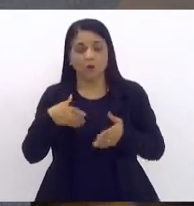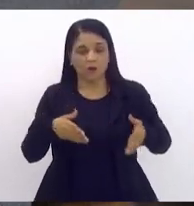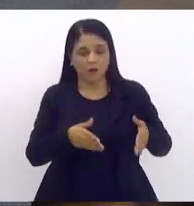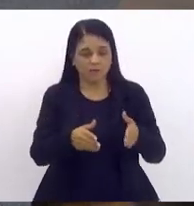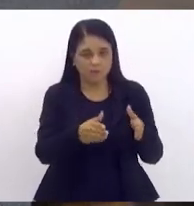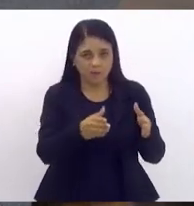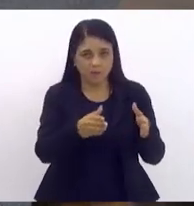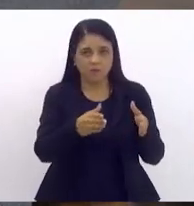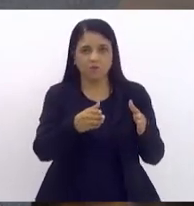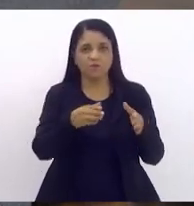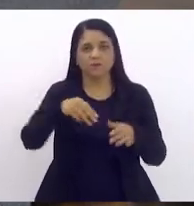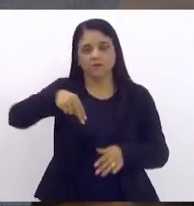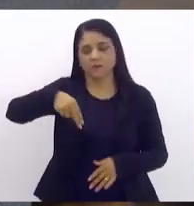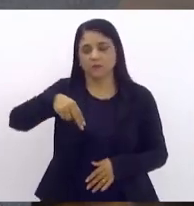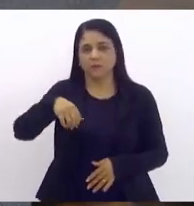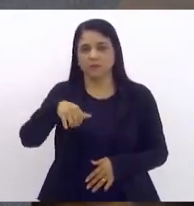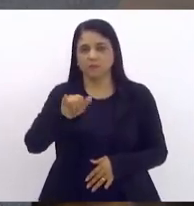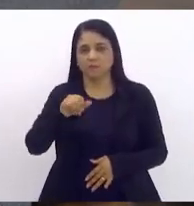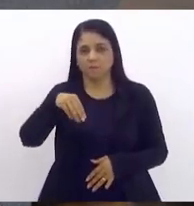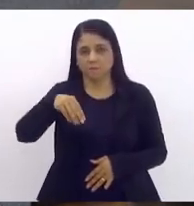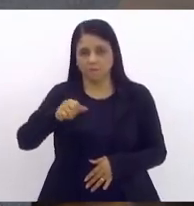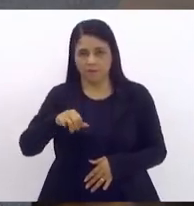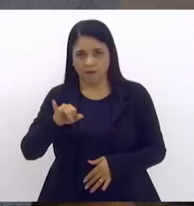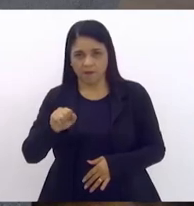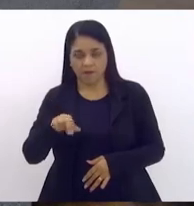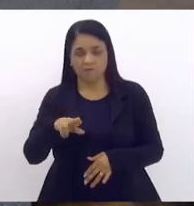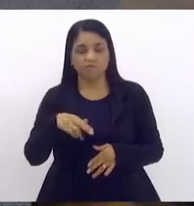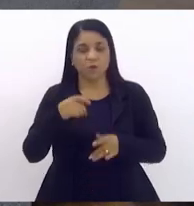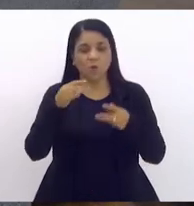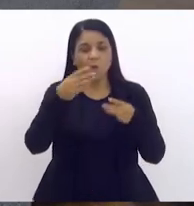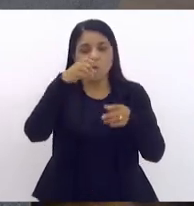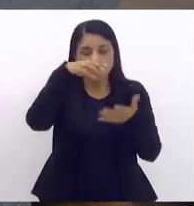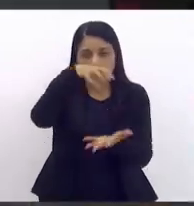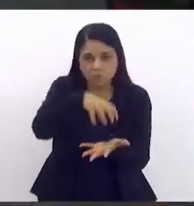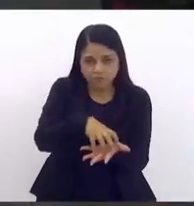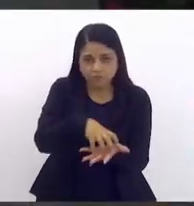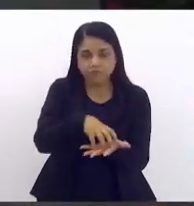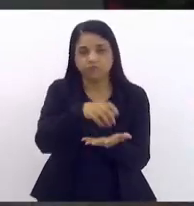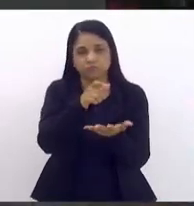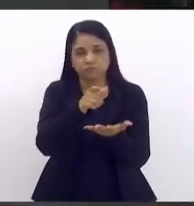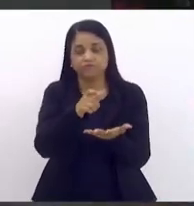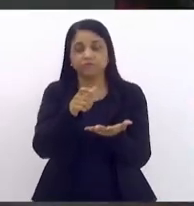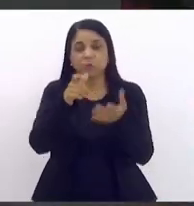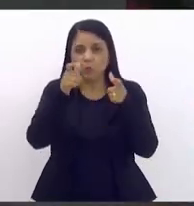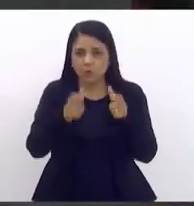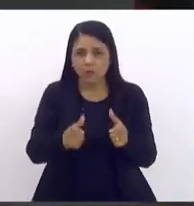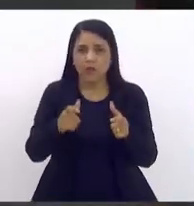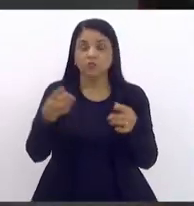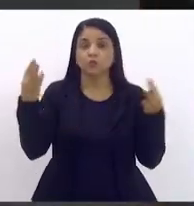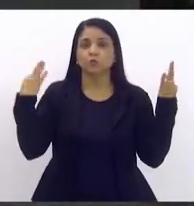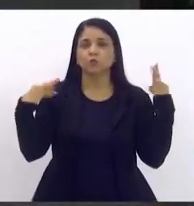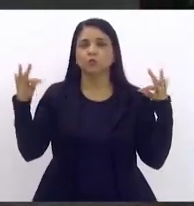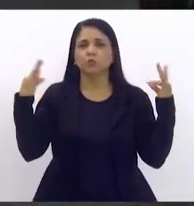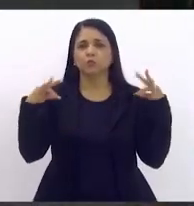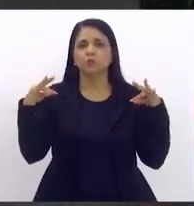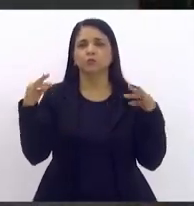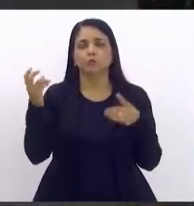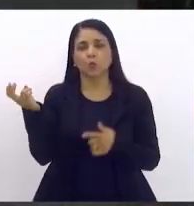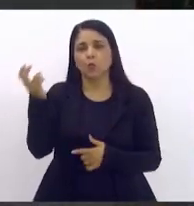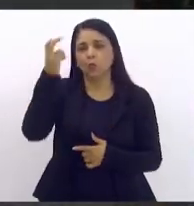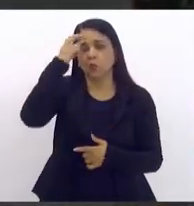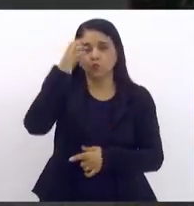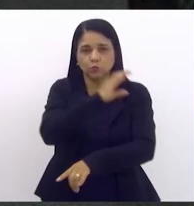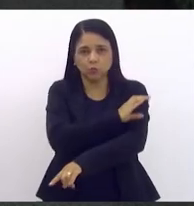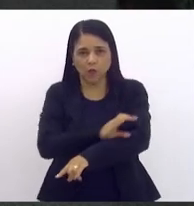é um ponto turístico e cultural muito importante da cidade de Niterói, obras do